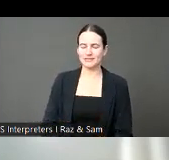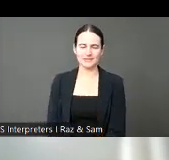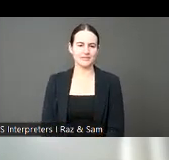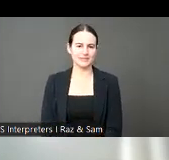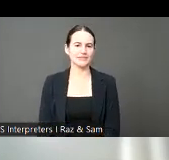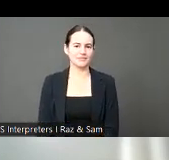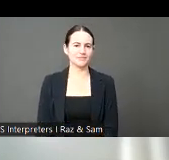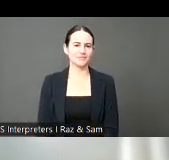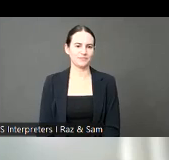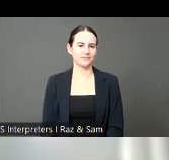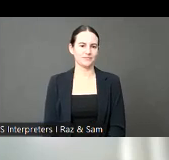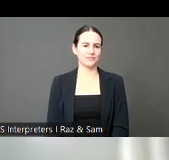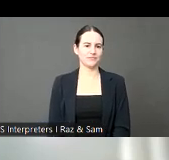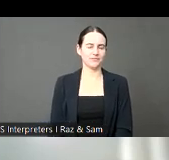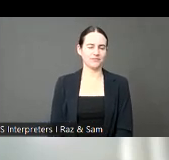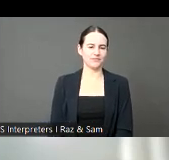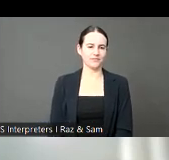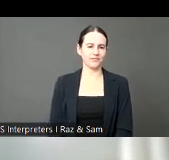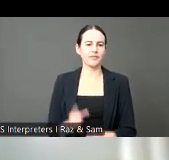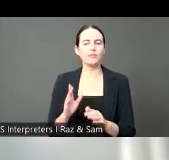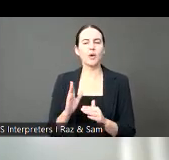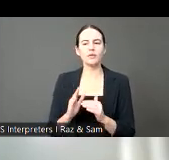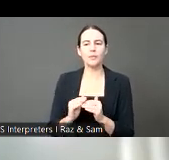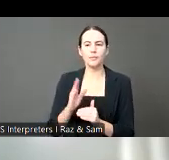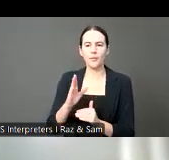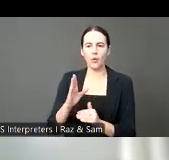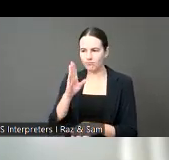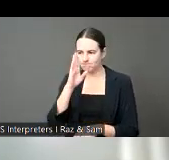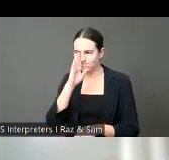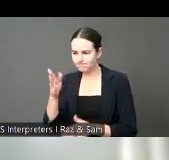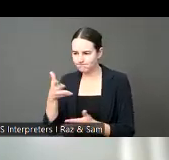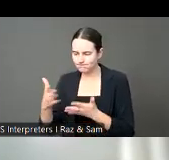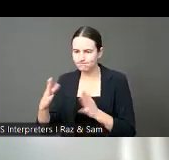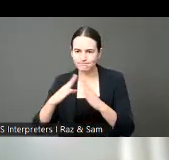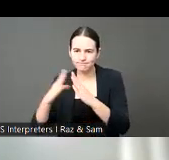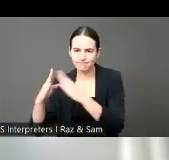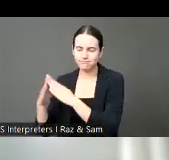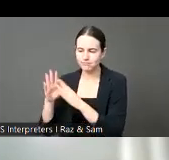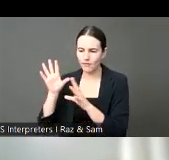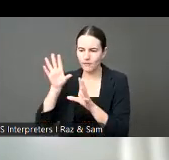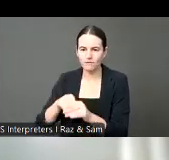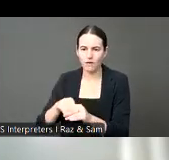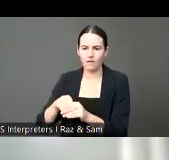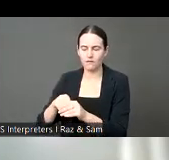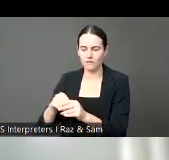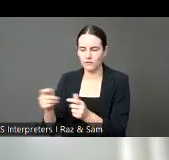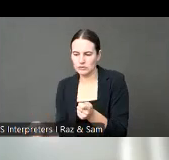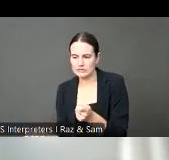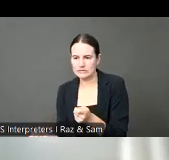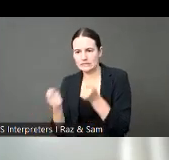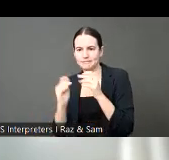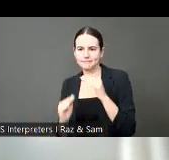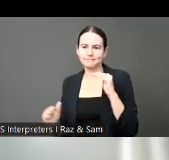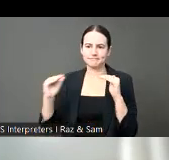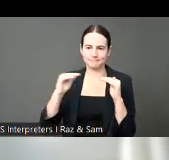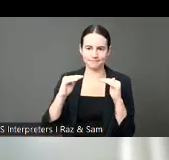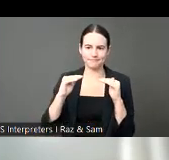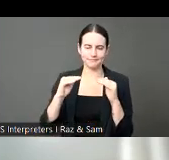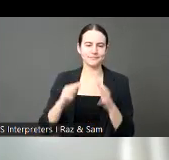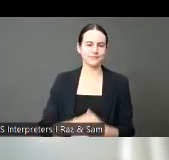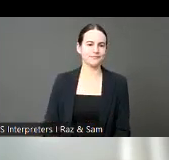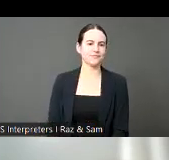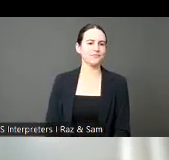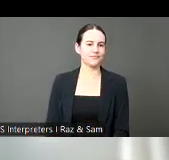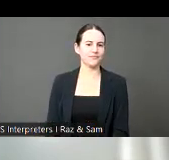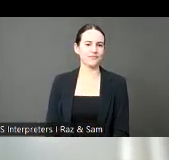para as populações em que são mais afetadas. Reduzir a suscetibilidade do adoecimento, como a gente falou, por meio dessas ações, acreditamos que